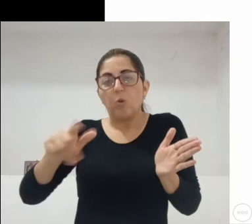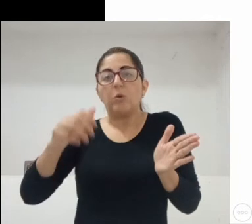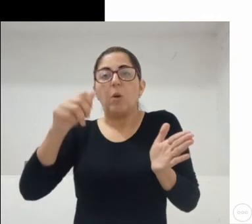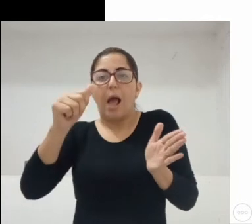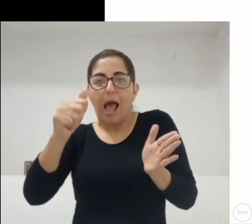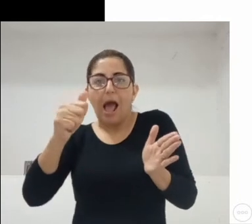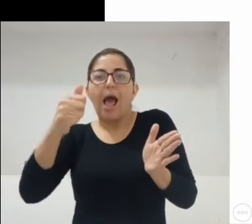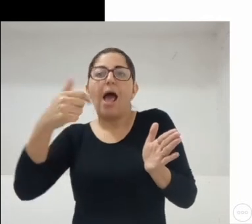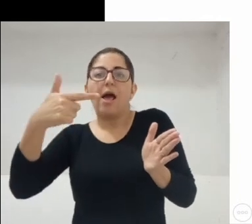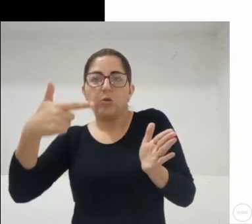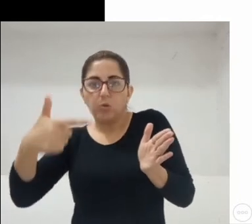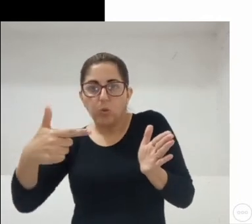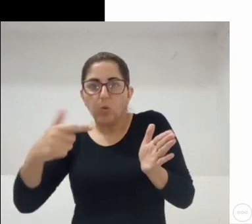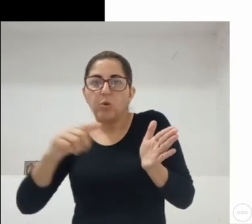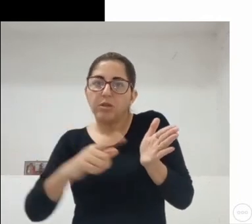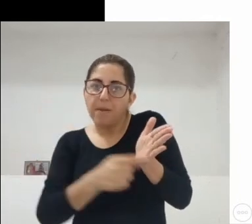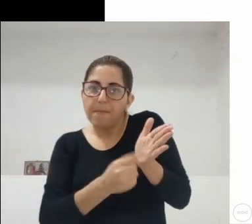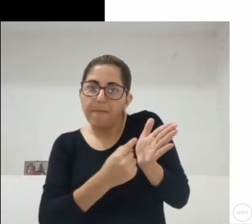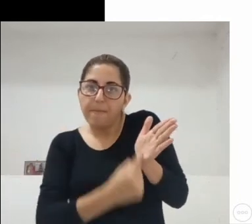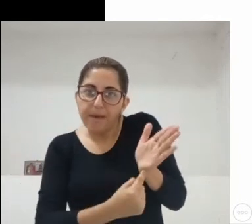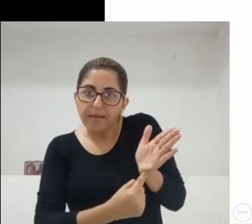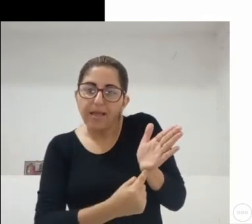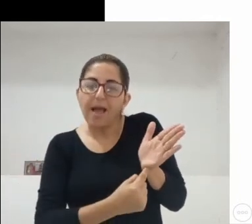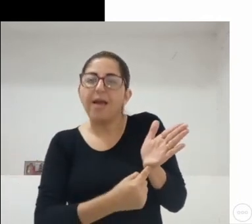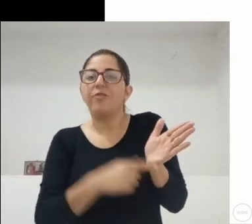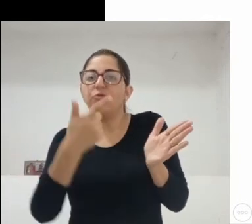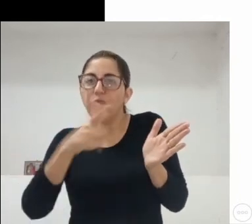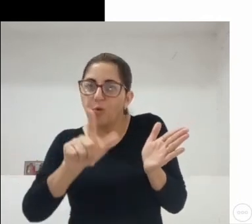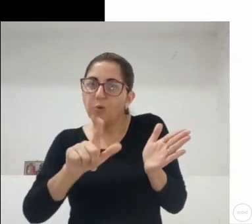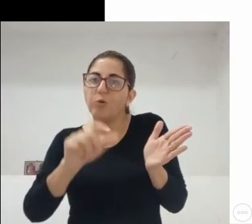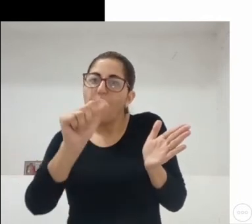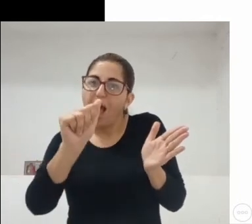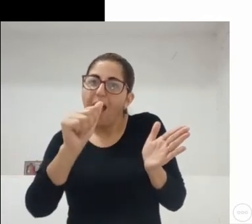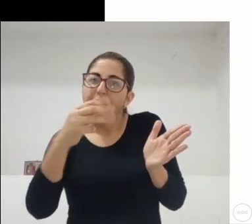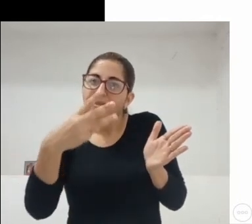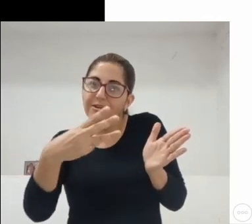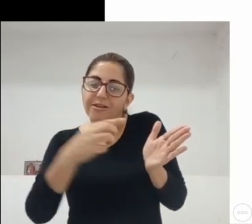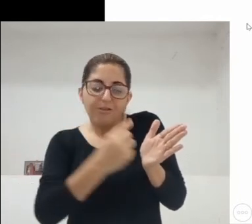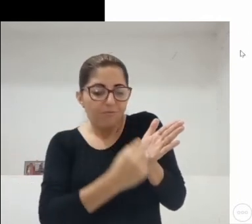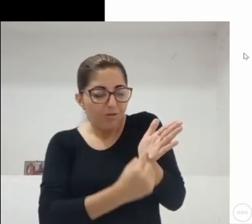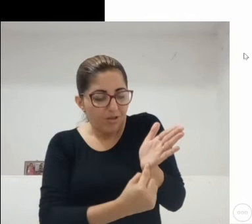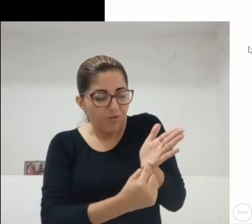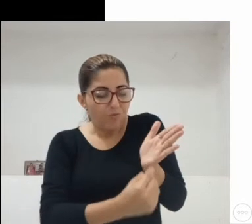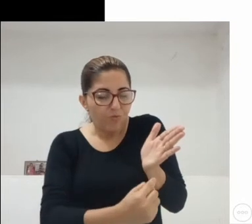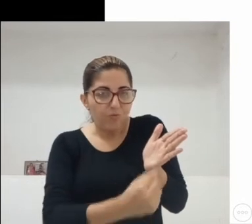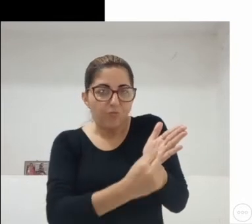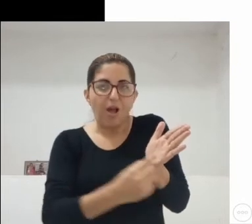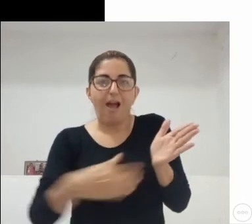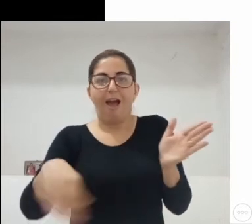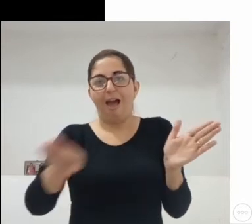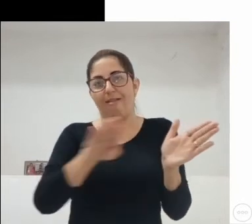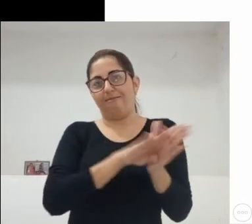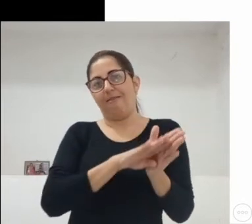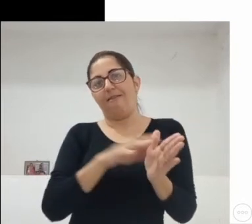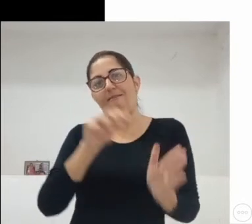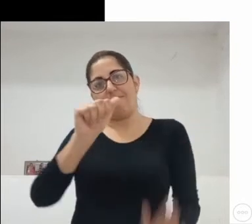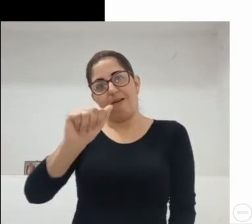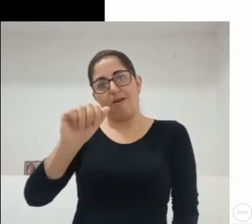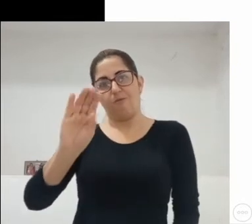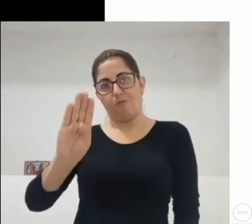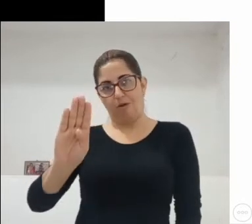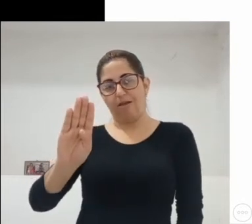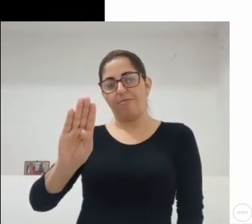A2 vai corresponder, né, a metade da folha A1, o A3 da A2 e assim sucessivamente, né,